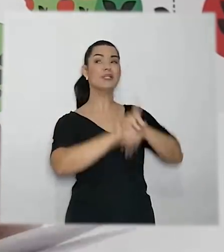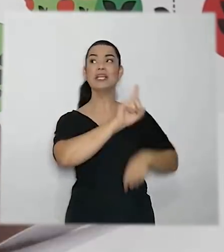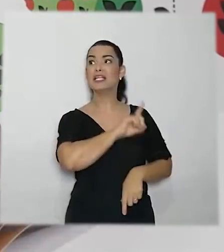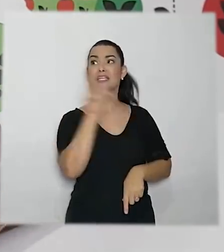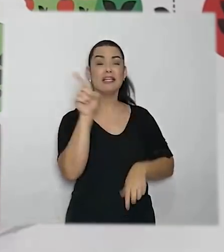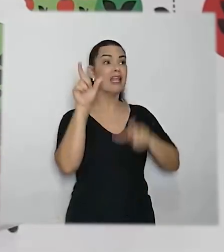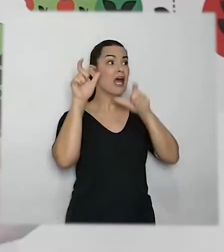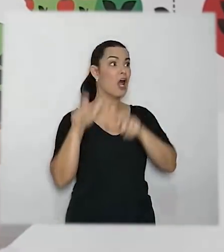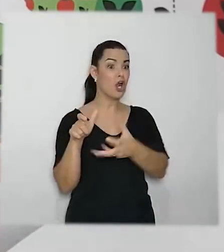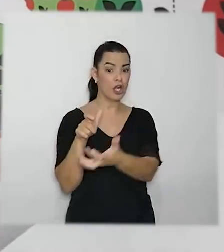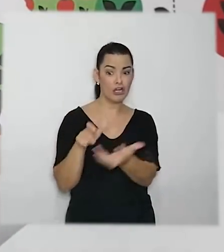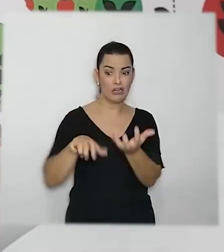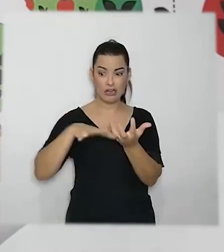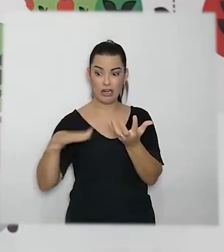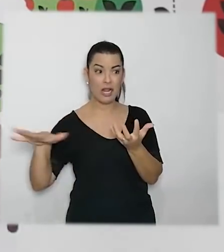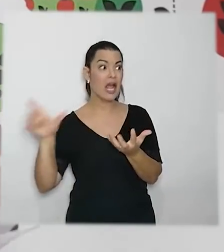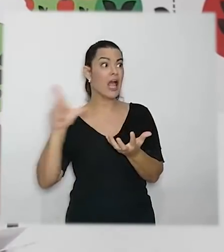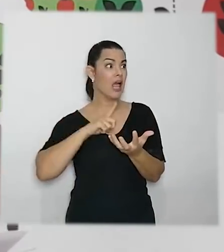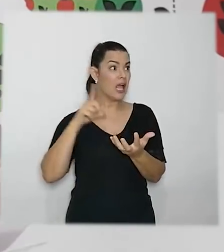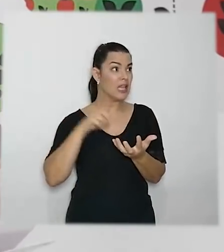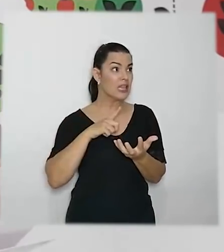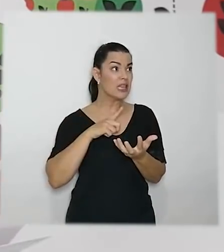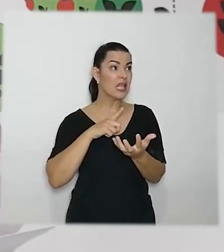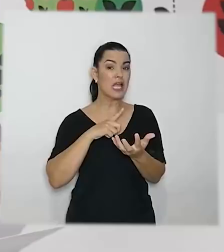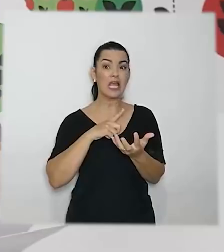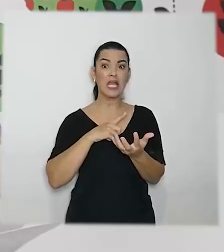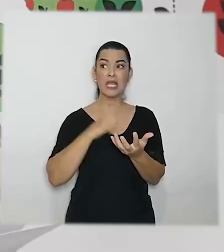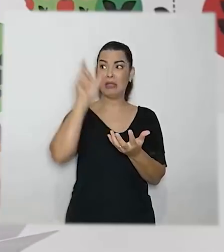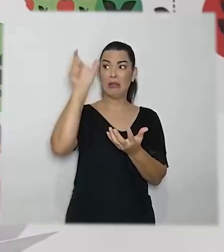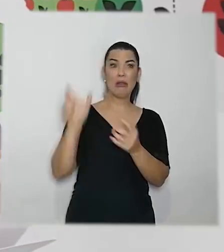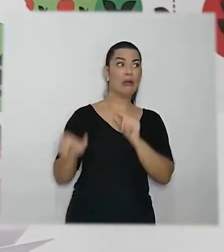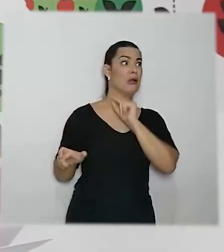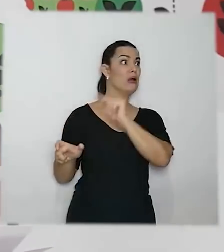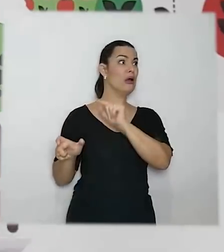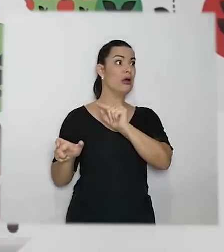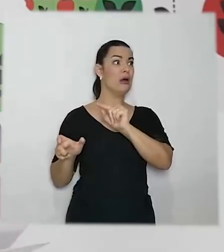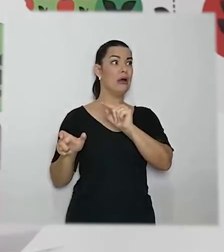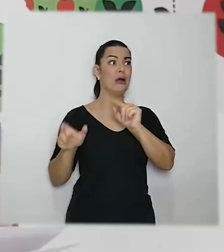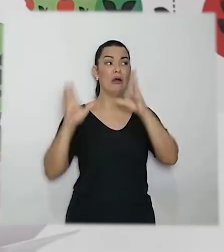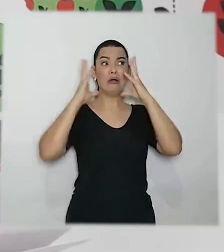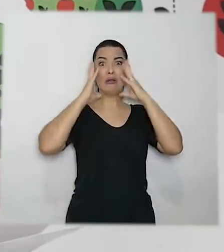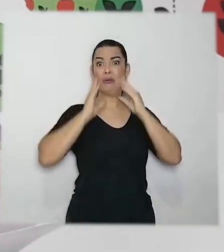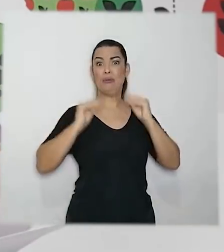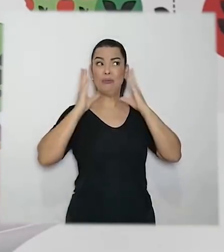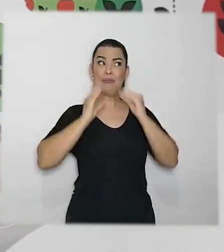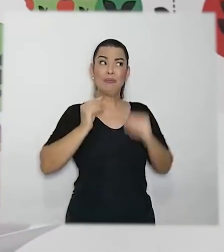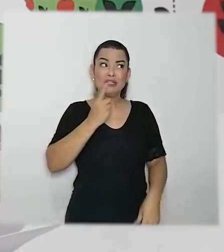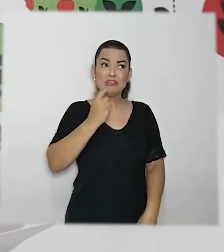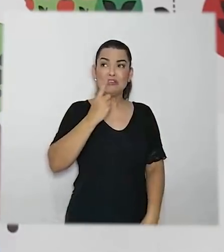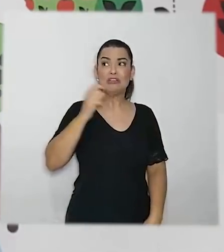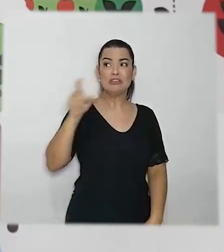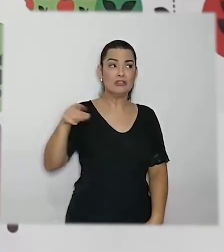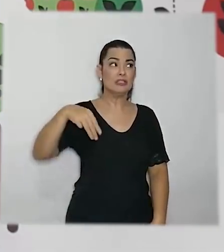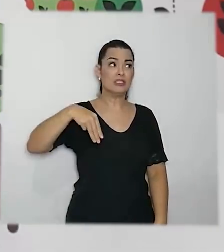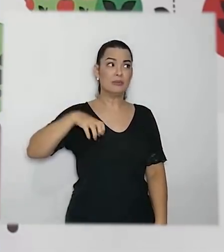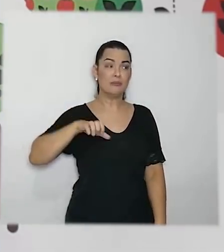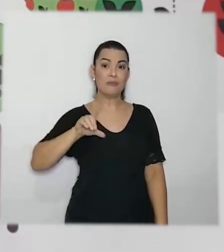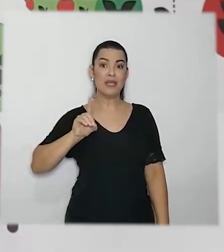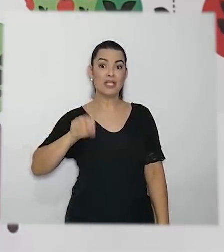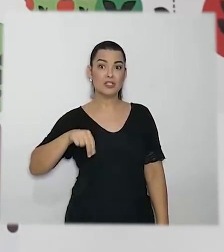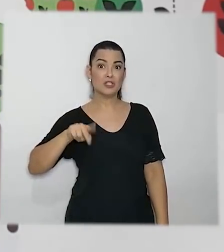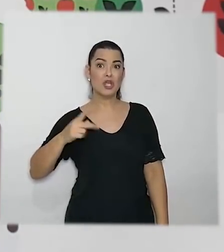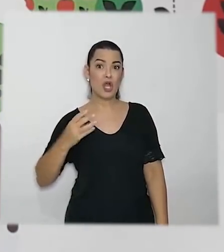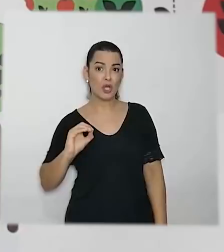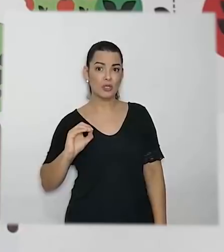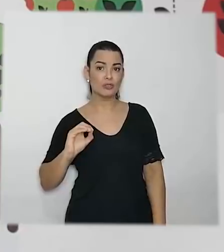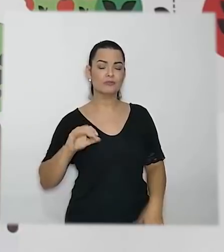um bicho medonho. E ninguém ia ao banhado, porque lá morava o medonho. Turma, o que